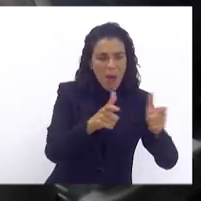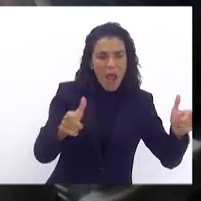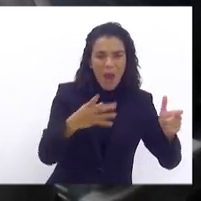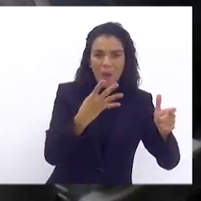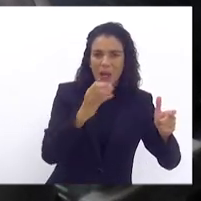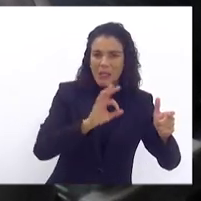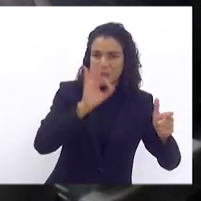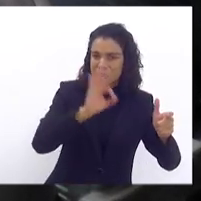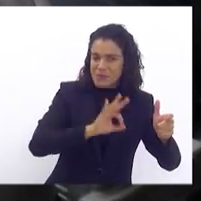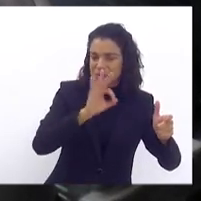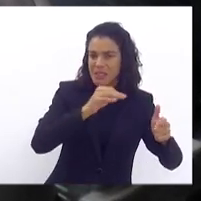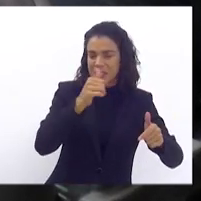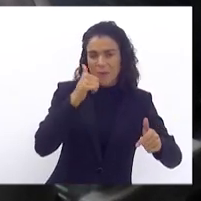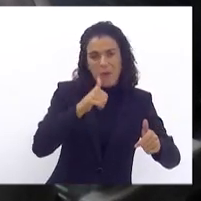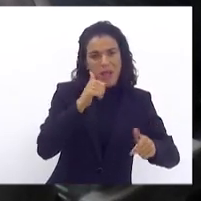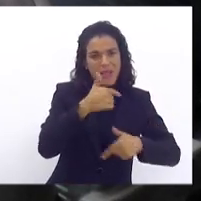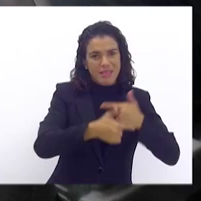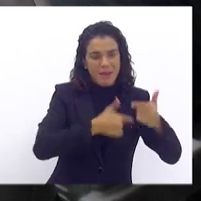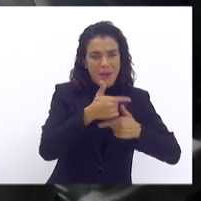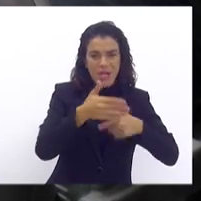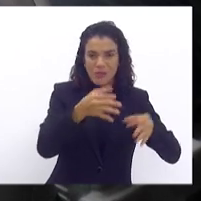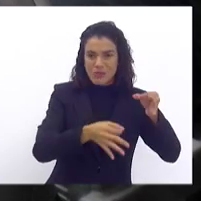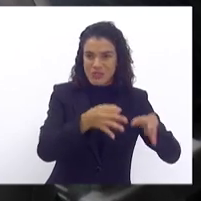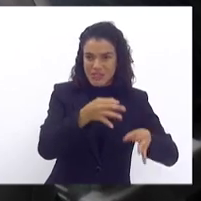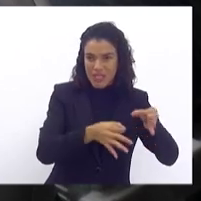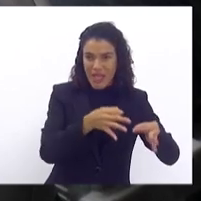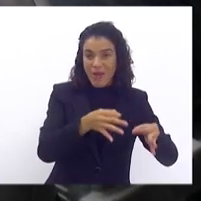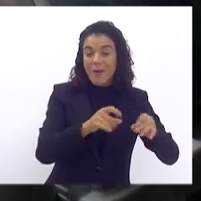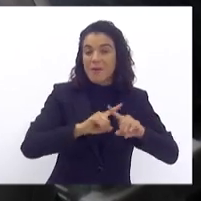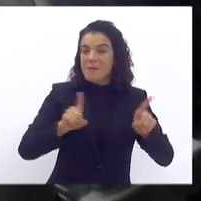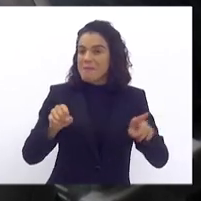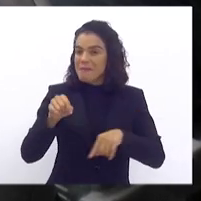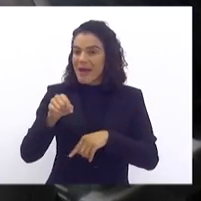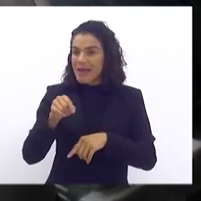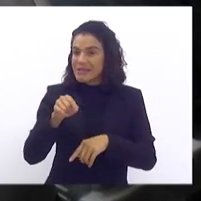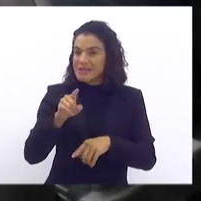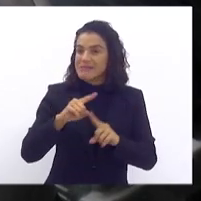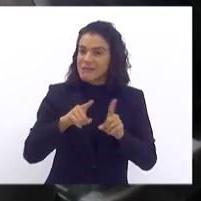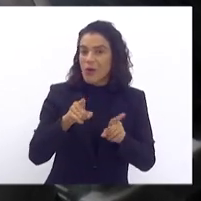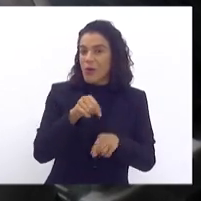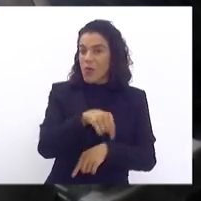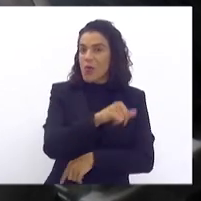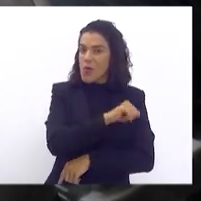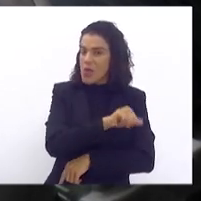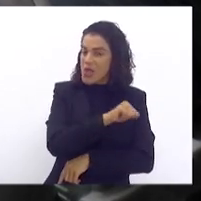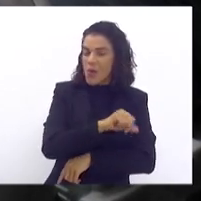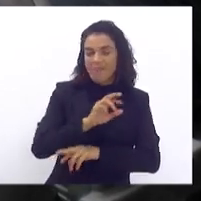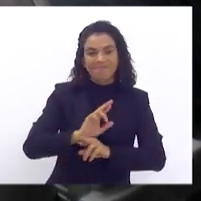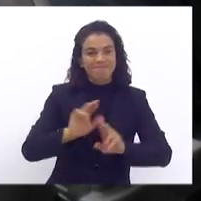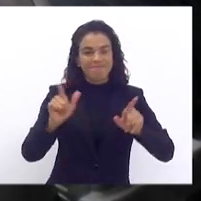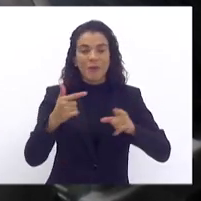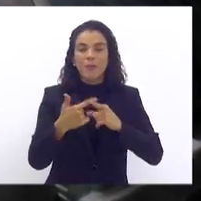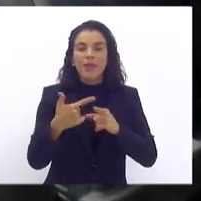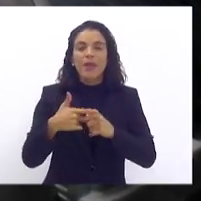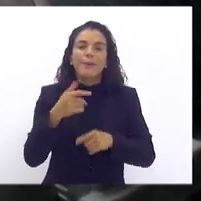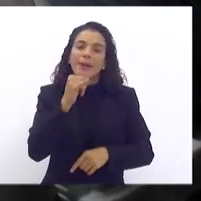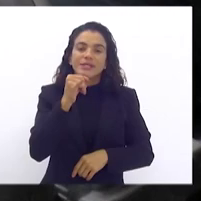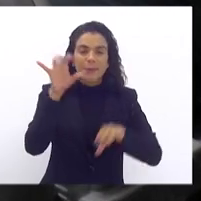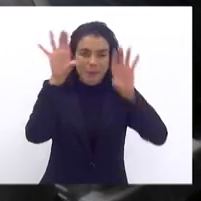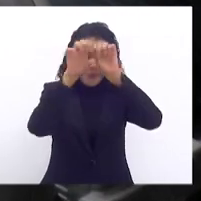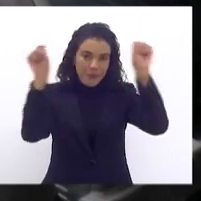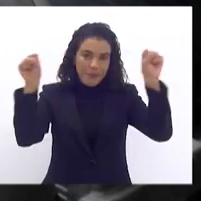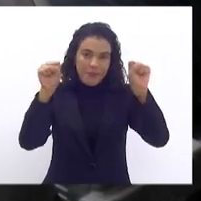de mulheres na segunda instância. Mas aqui é um no Rio, fora da mas curva. Não é, é. O Rio está um ponto fora da curva, porque, por exemplo, tribunais como o